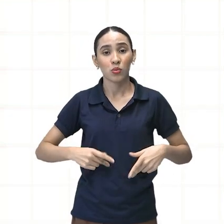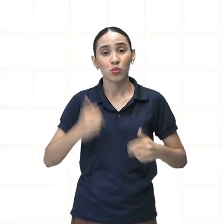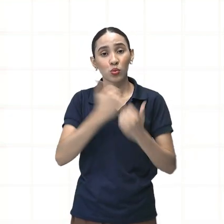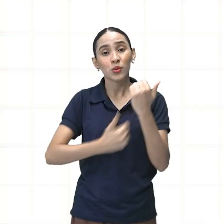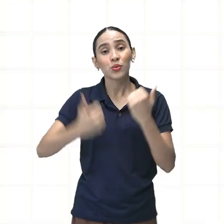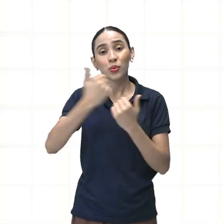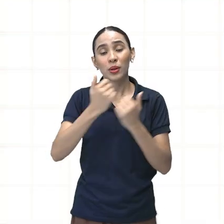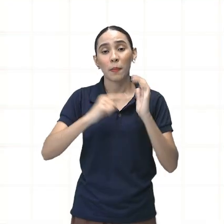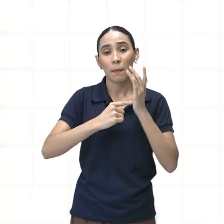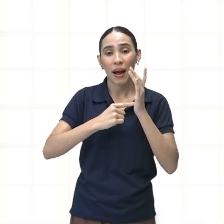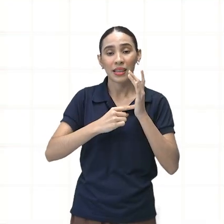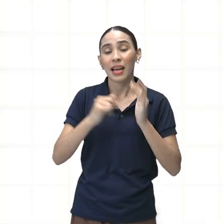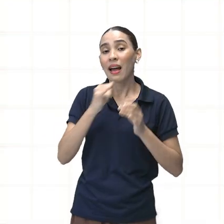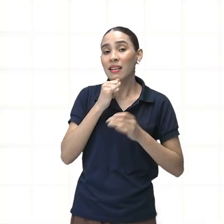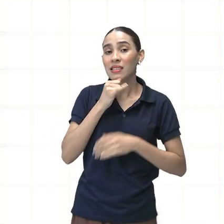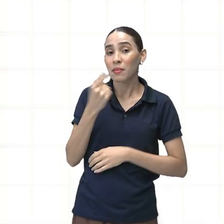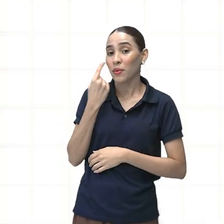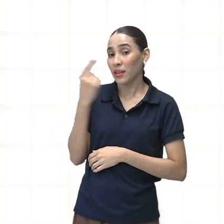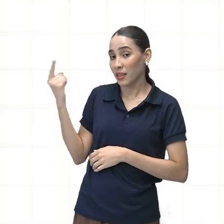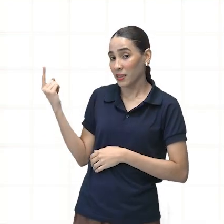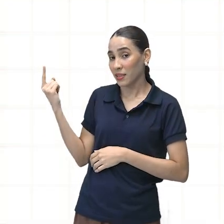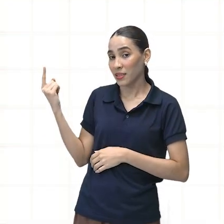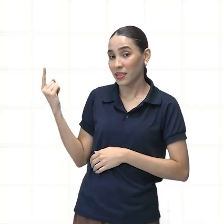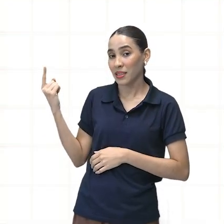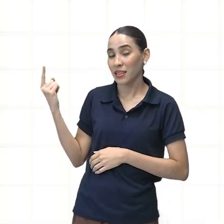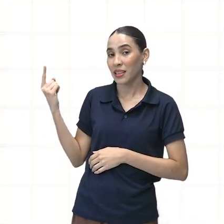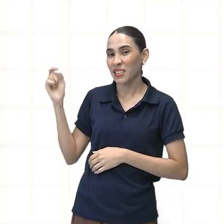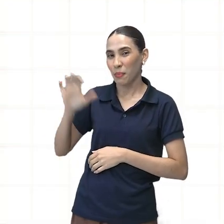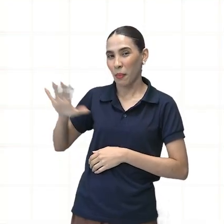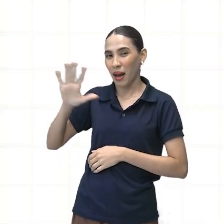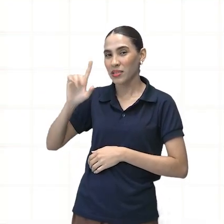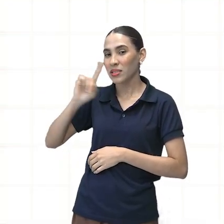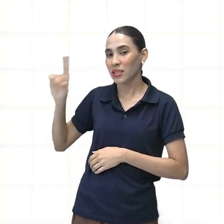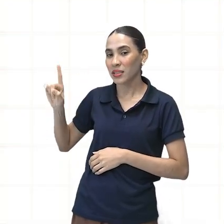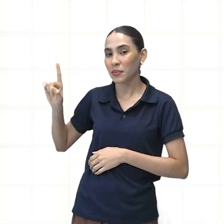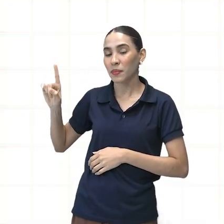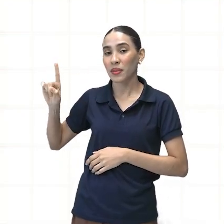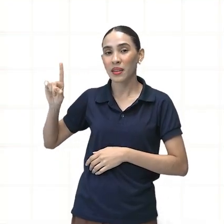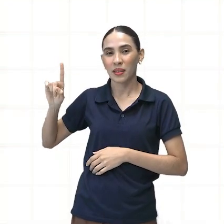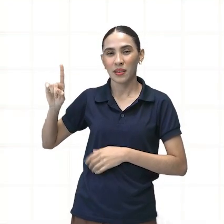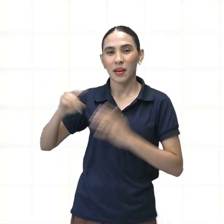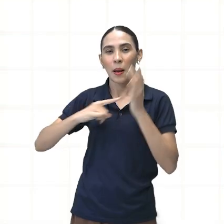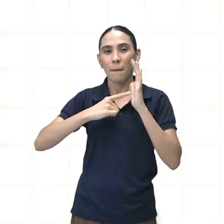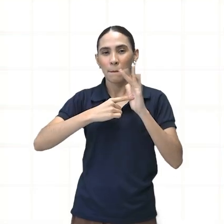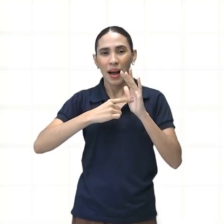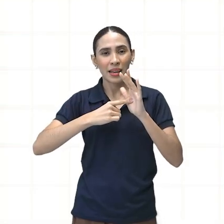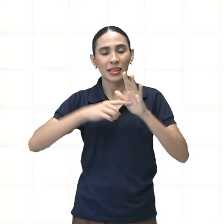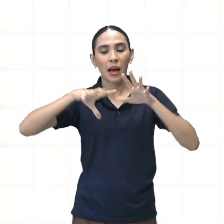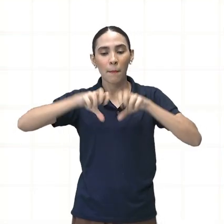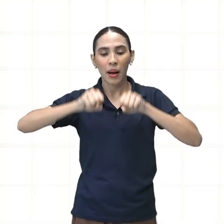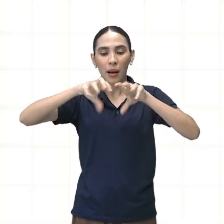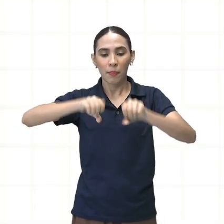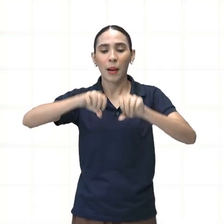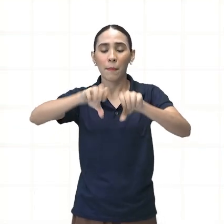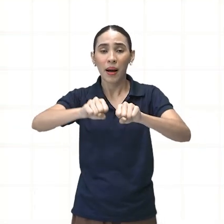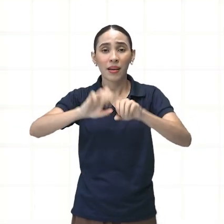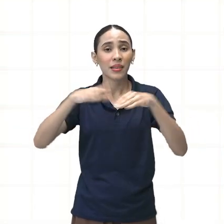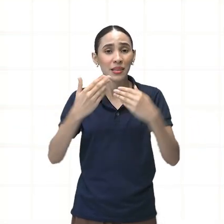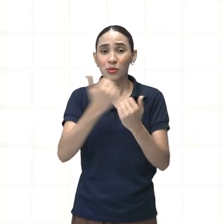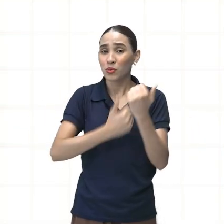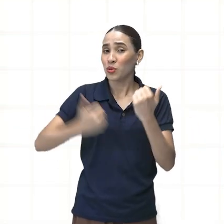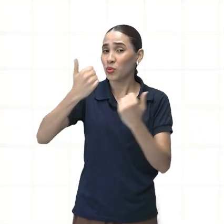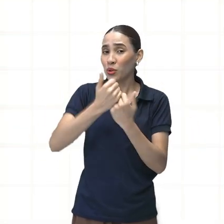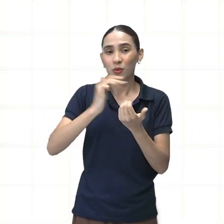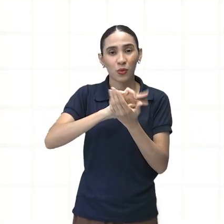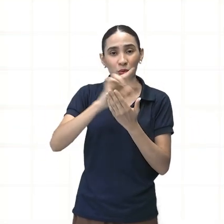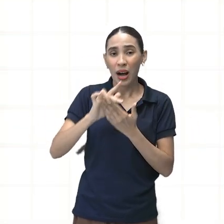vocês estão vendo uma máquina de colher, né? Gente, essa máquina ela faz o trabalho de vários homens, né? Então ela tirou o posto de